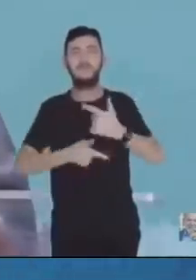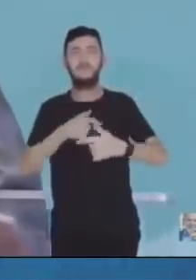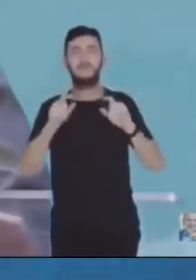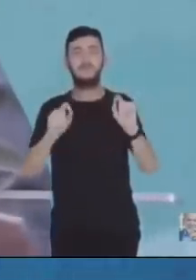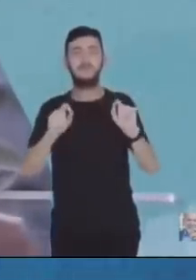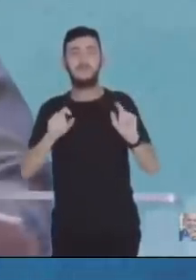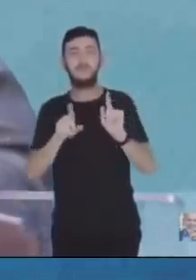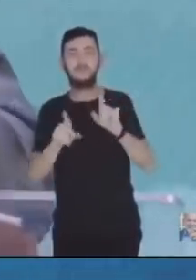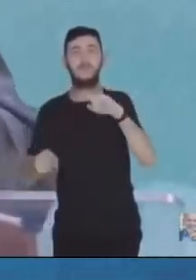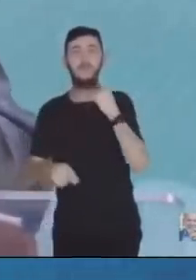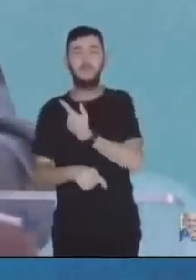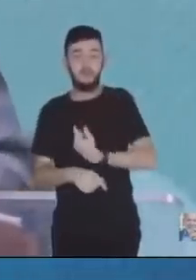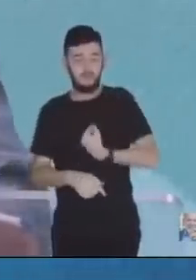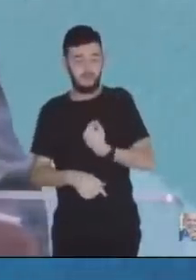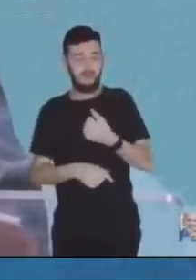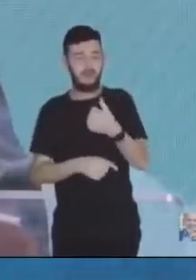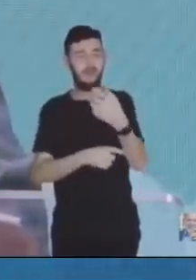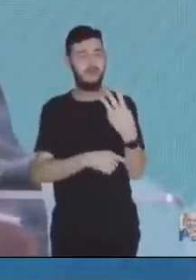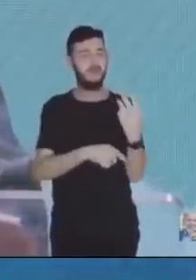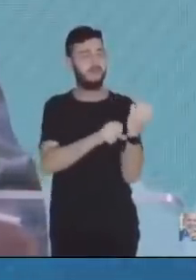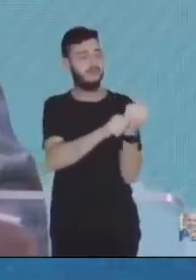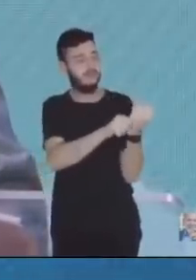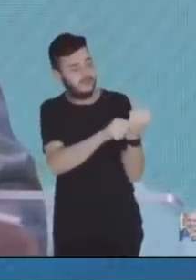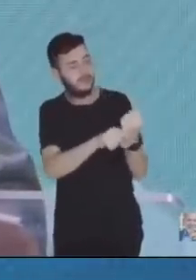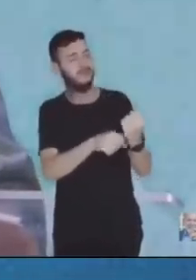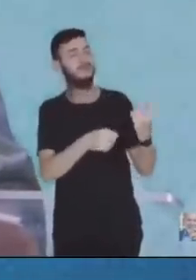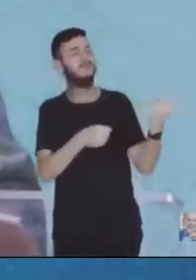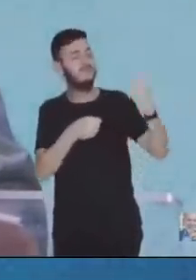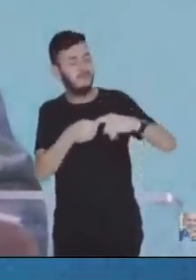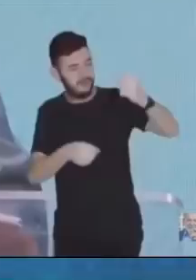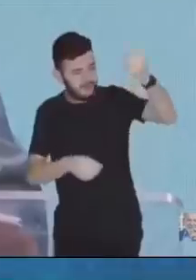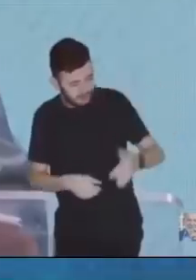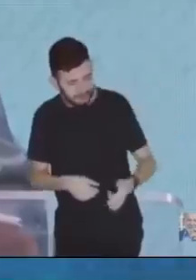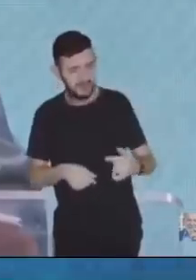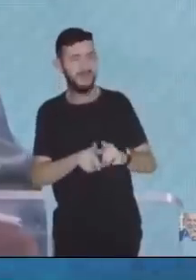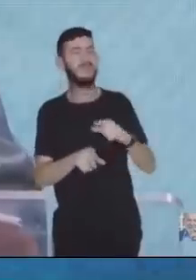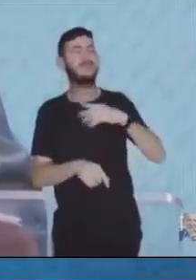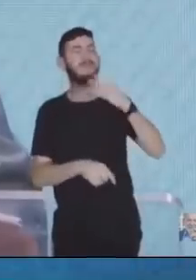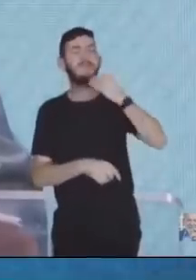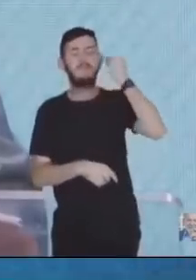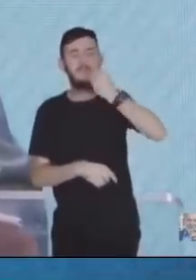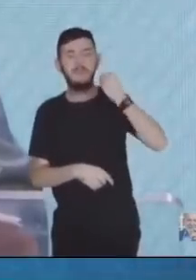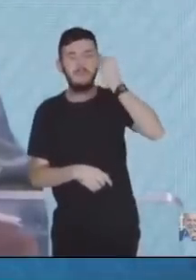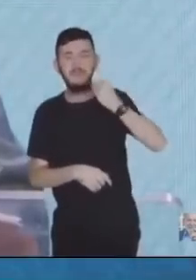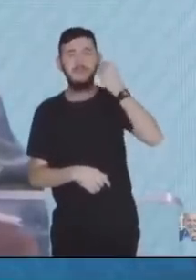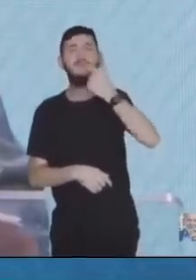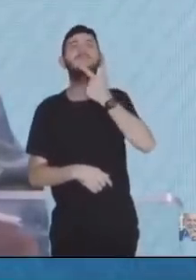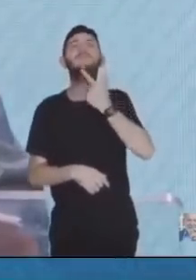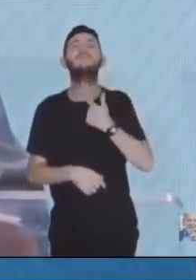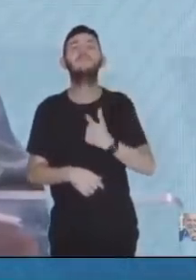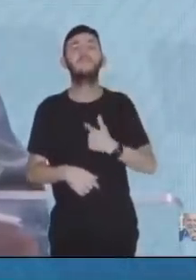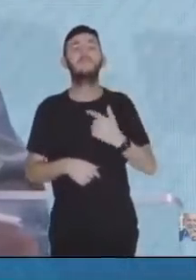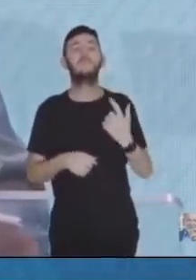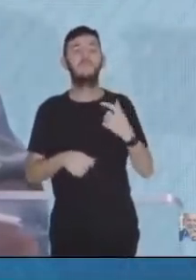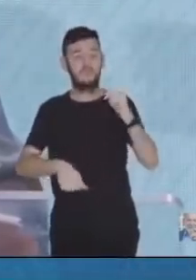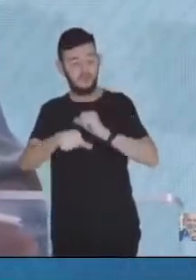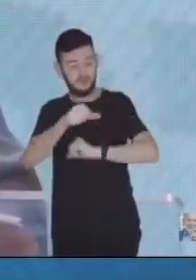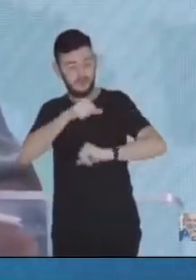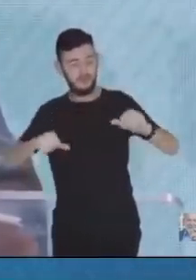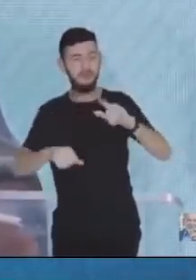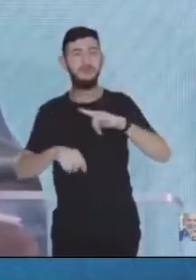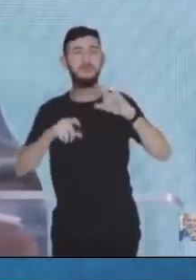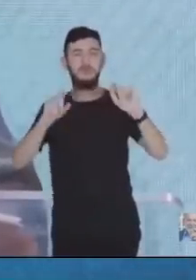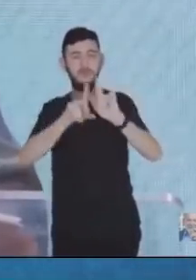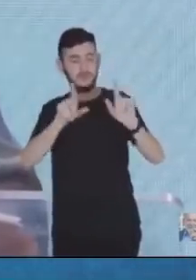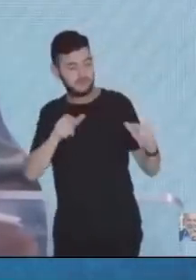de novo, agora com mais experiência e mais desejo de mudança, com mais espírito de luta e muito amor